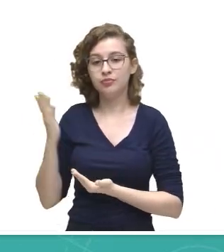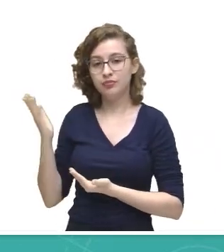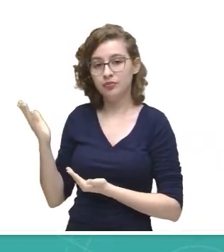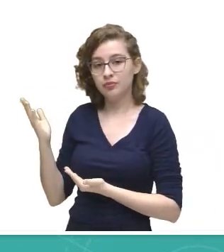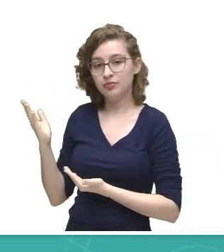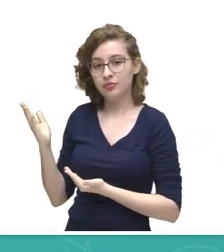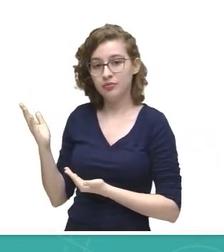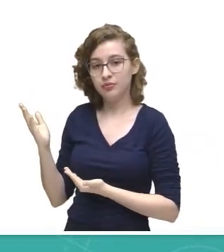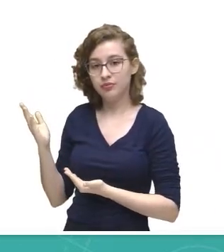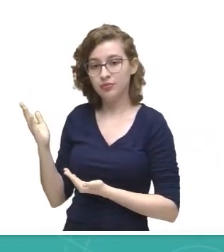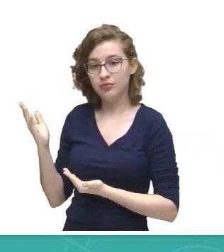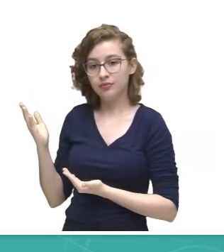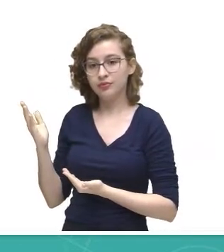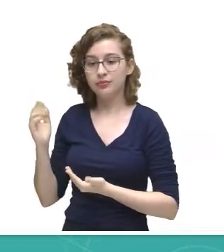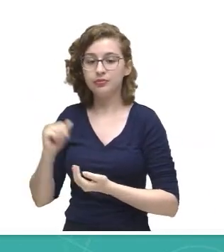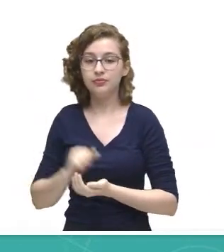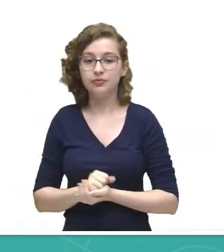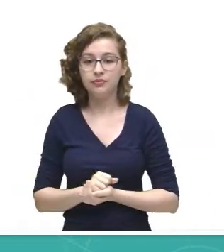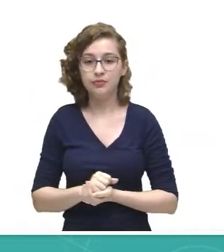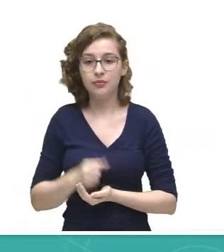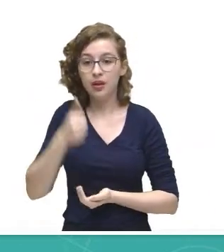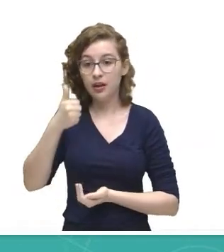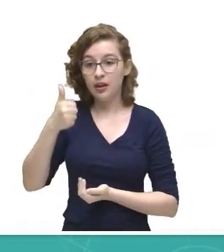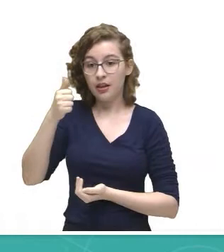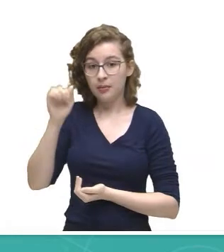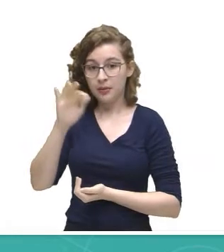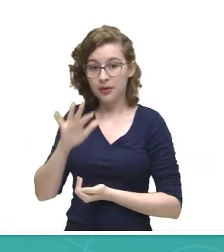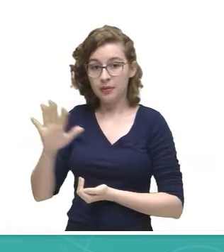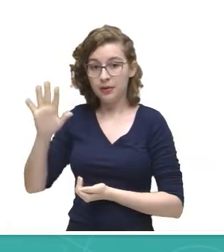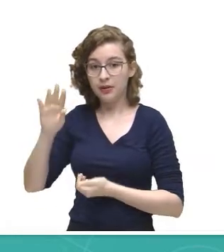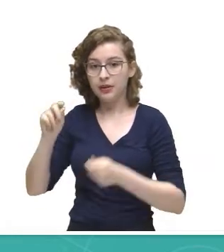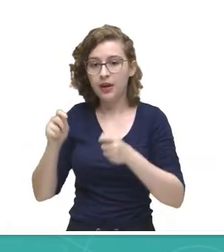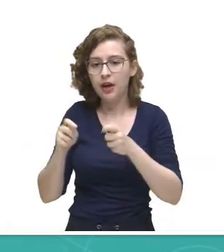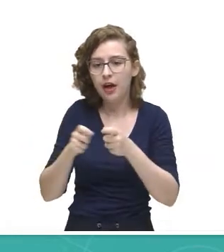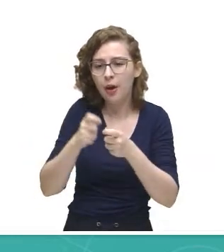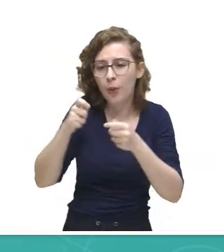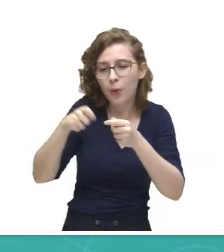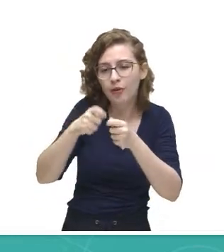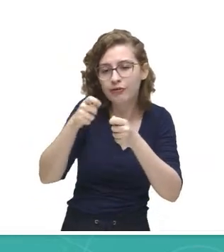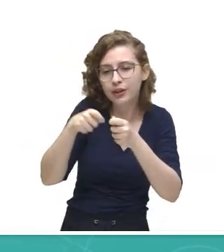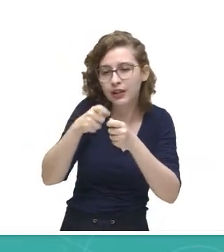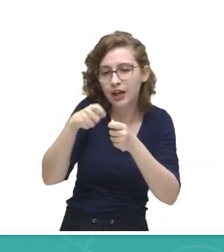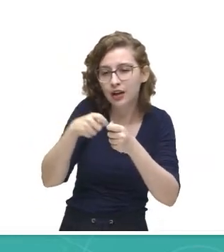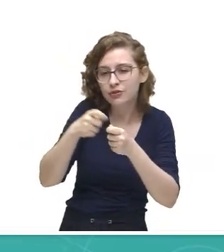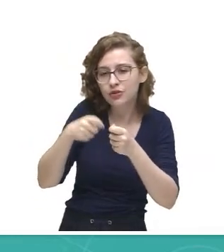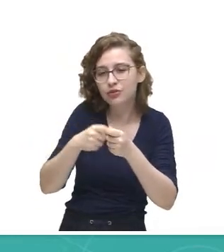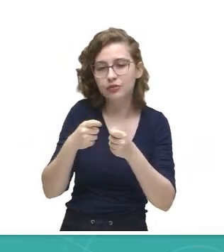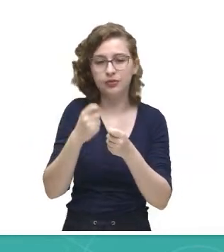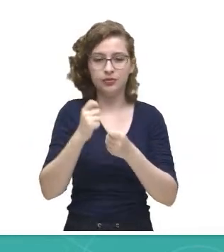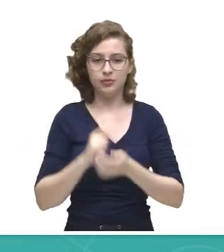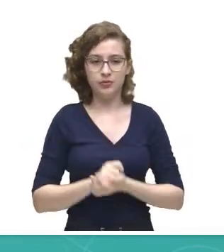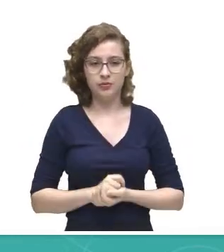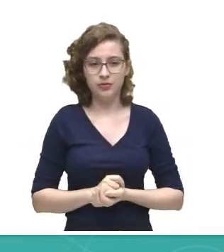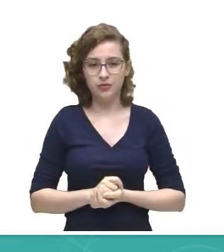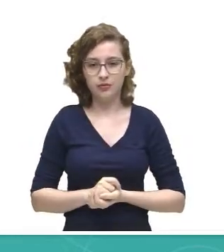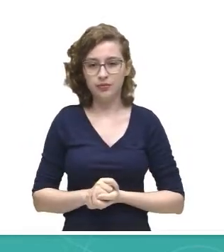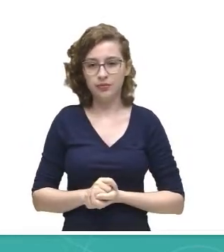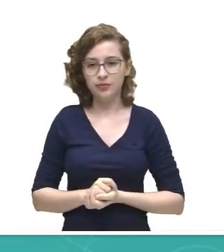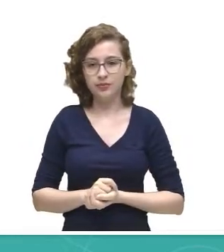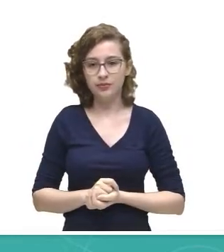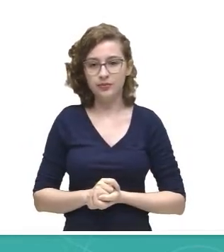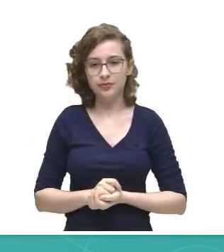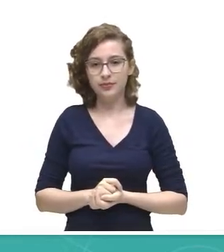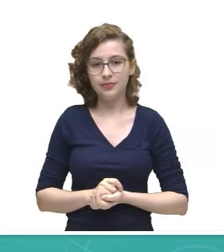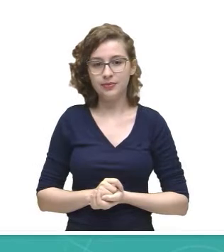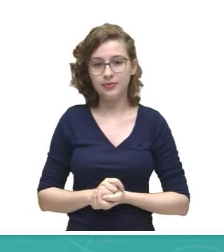primeira imagem, essa obra aí chamada alfaiate, né, ela demonstra ali um alfaiate, fazendo aqui, olha,